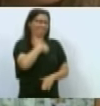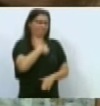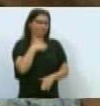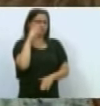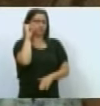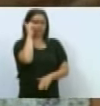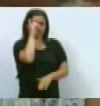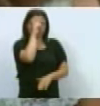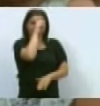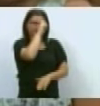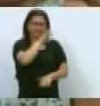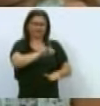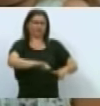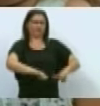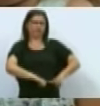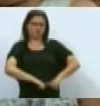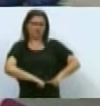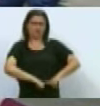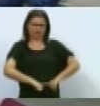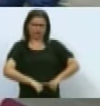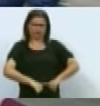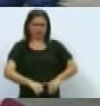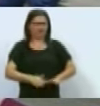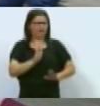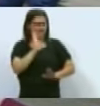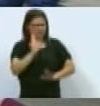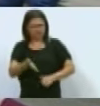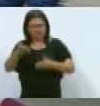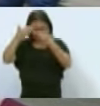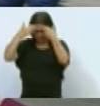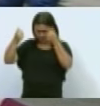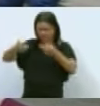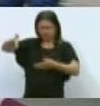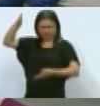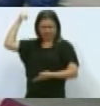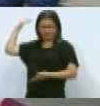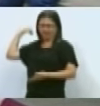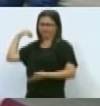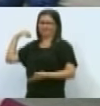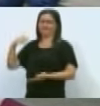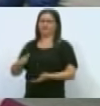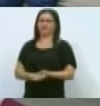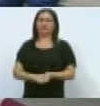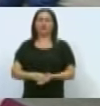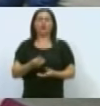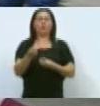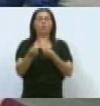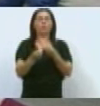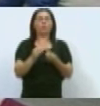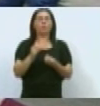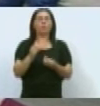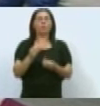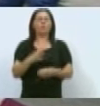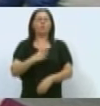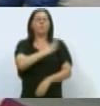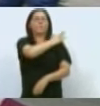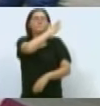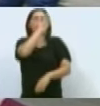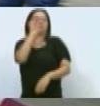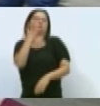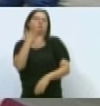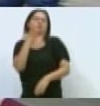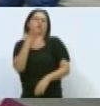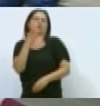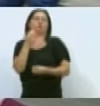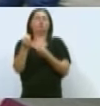Só eu mesmo. Mas você já deixou pra lá? Tá. Passou? Tá. E o preconceito maior foi qual? Você não